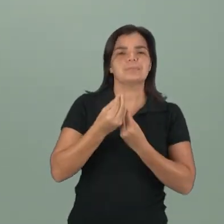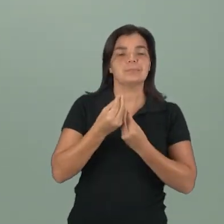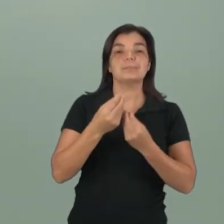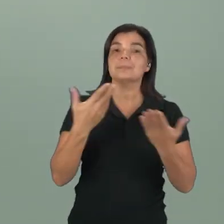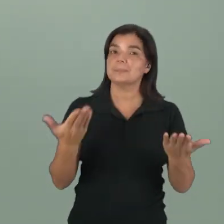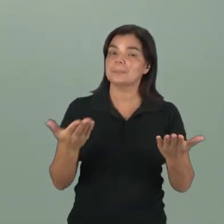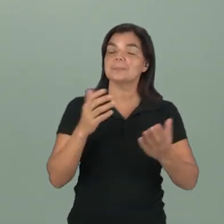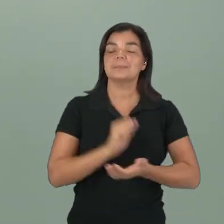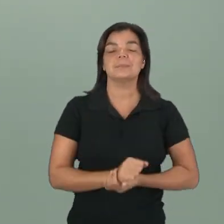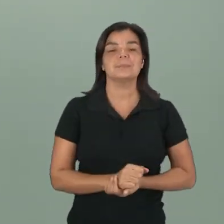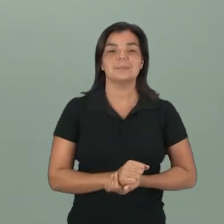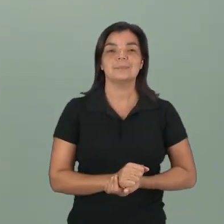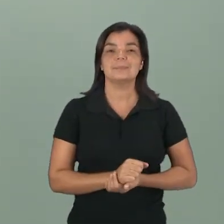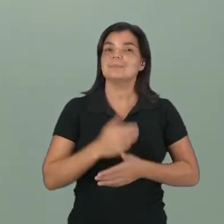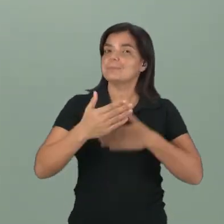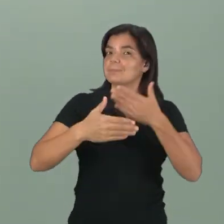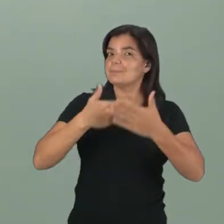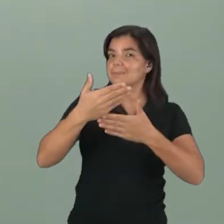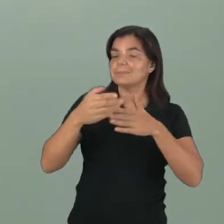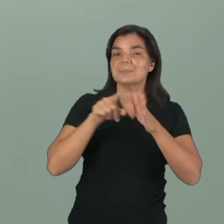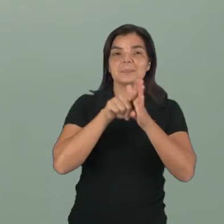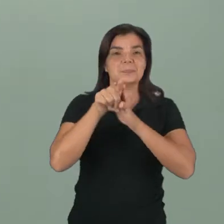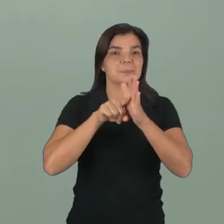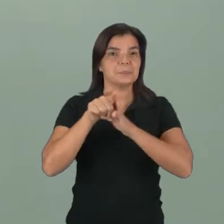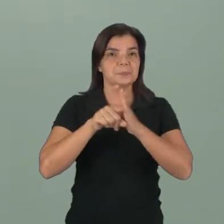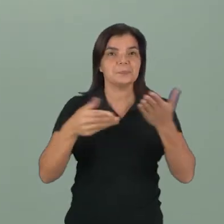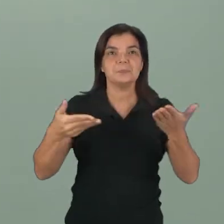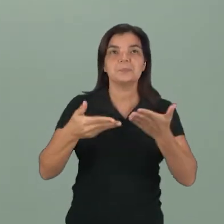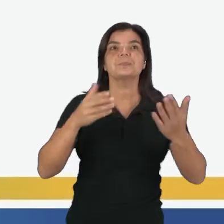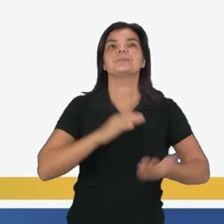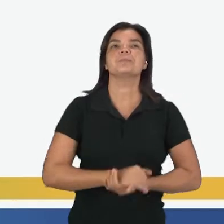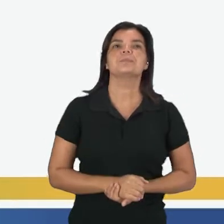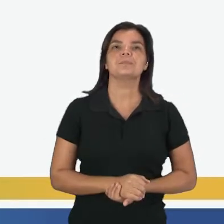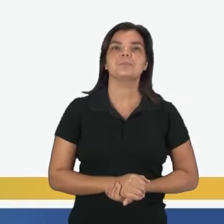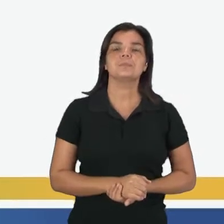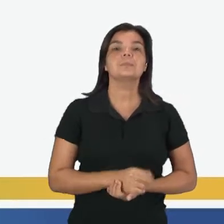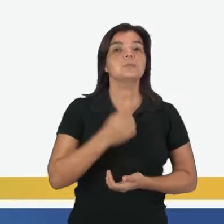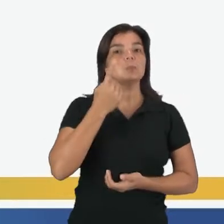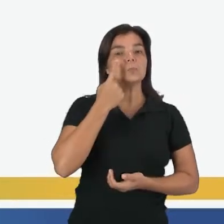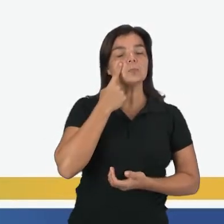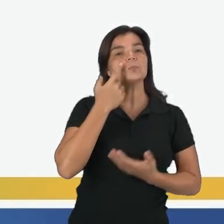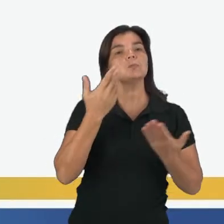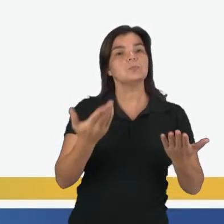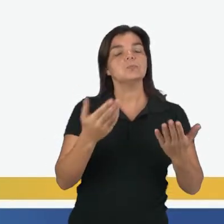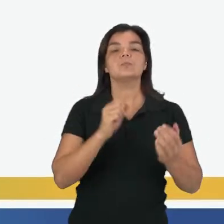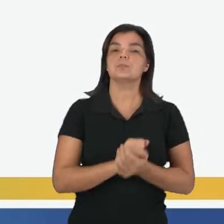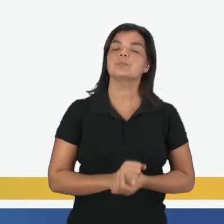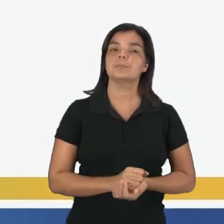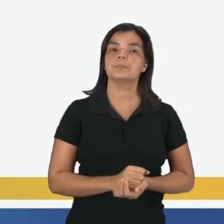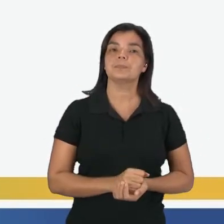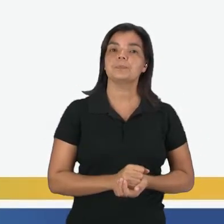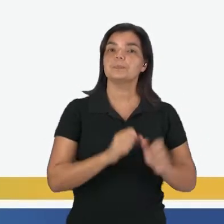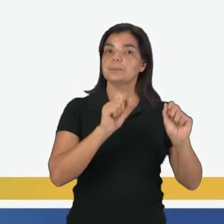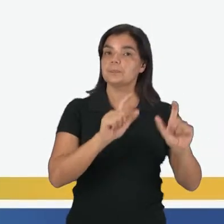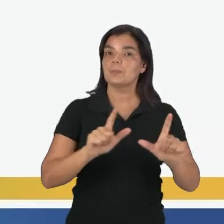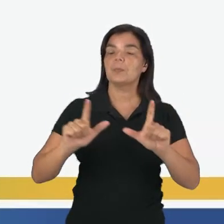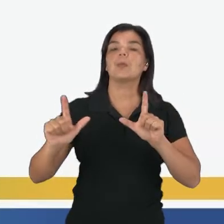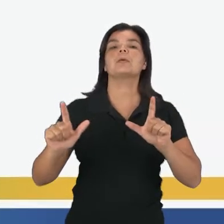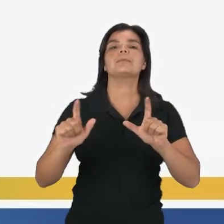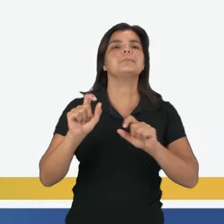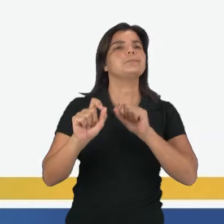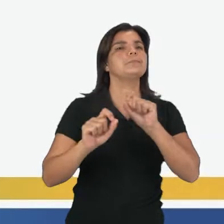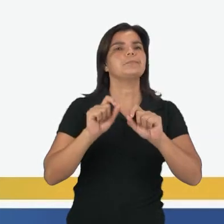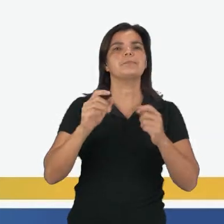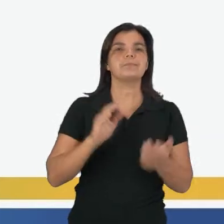para nós a respeito desse desenvolvimento científico a partir de agora. Olha só, e aí quero dar uma ênfase sobre